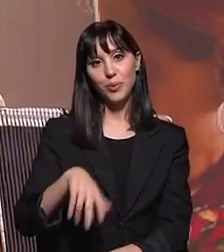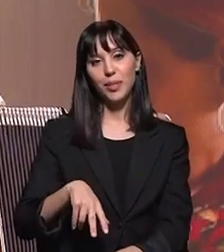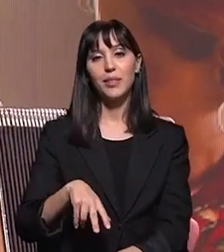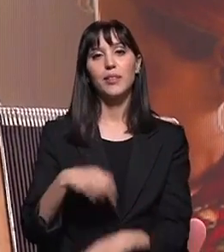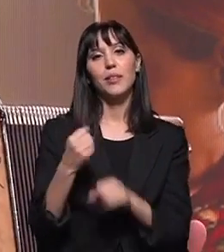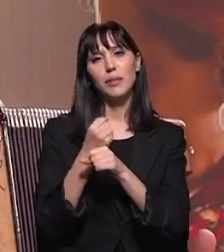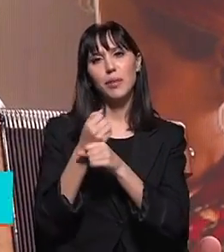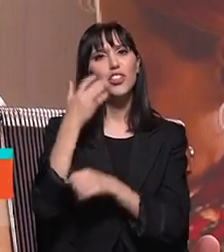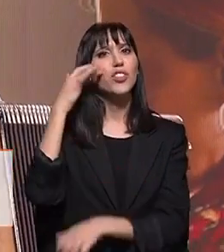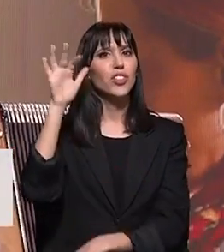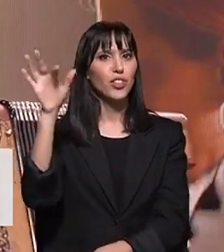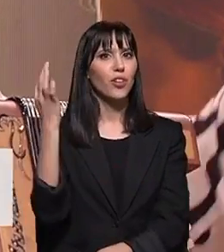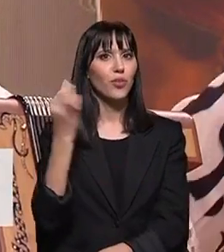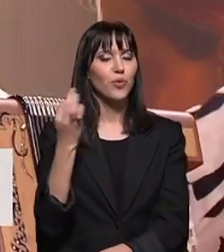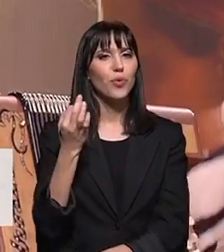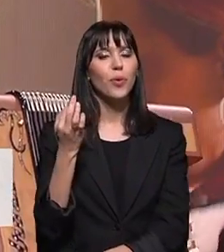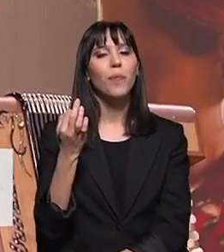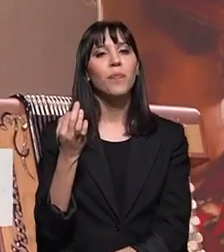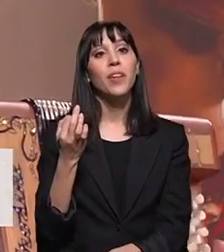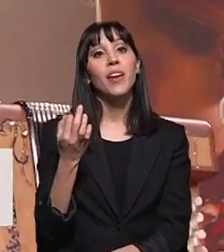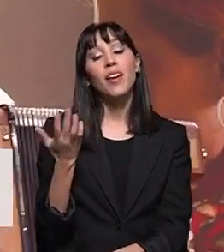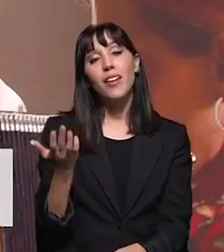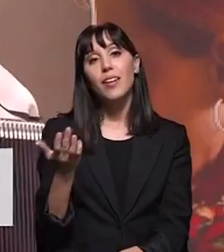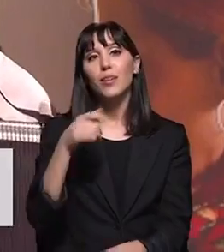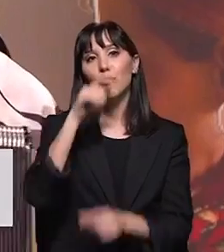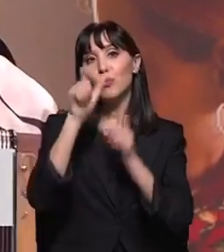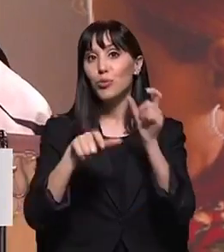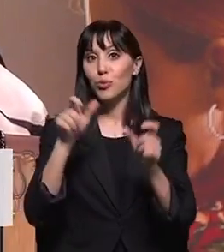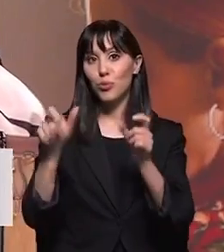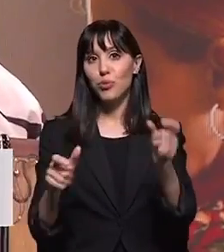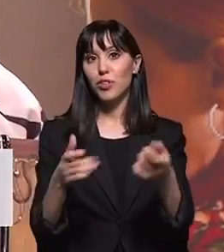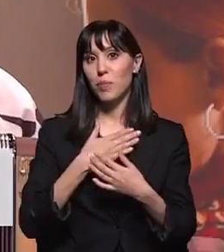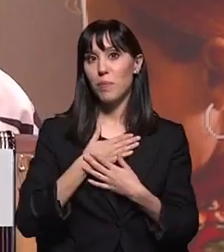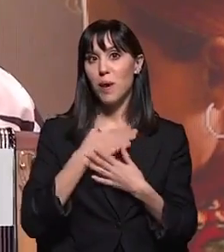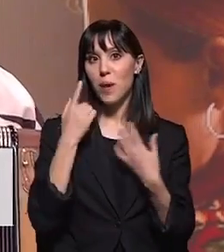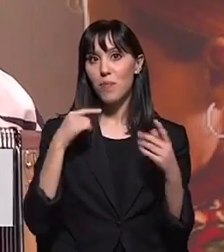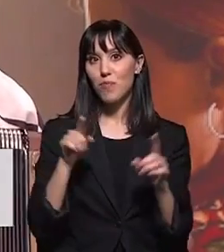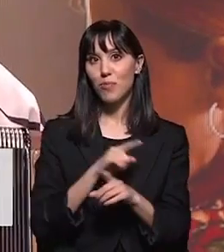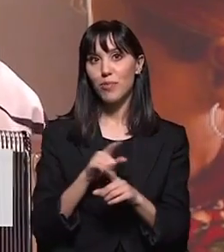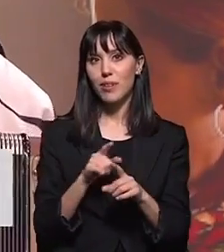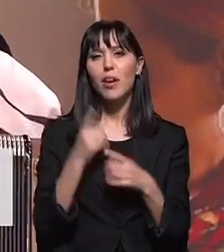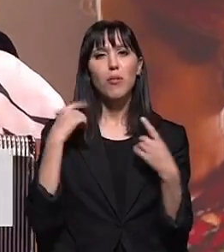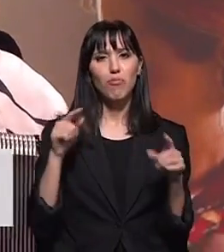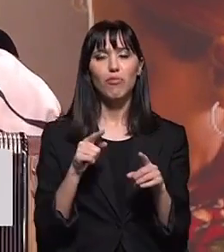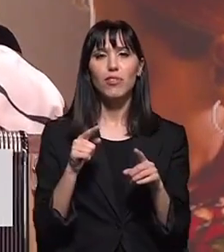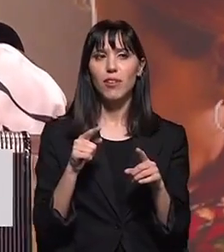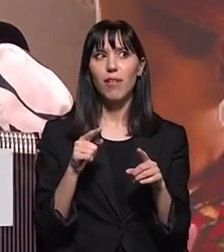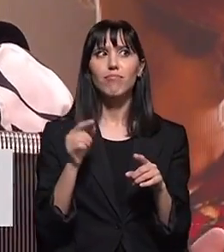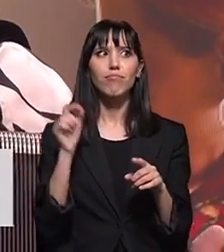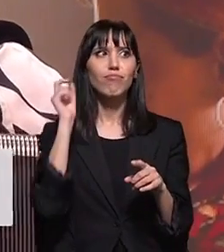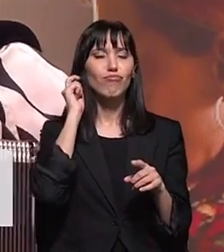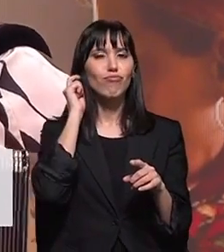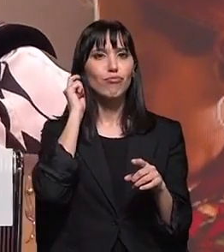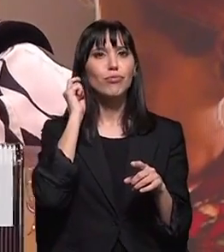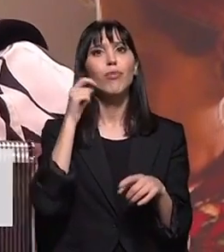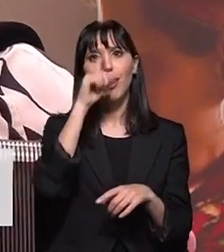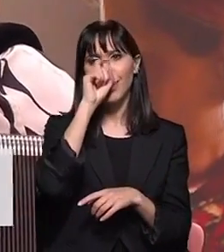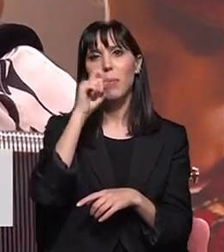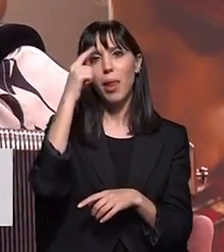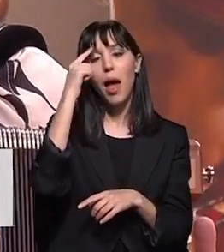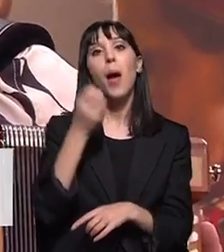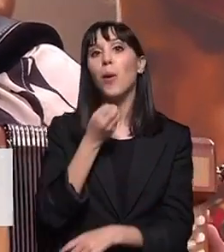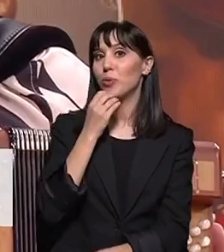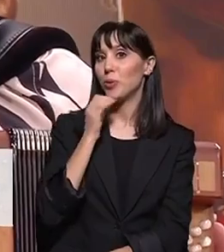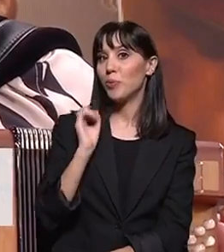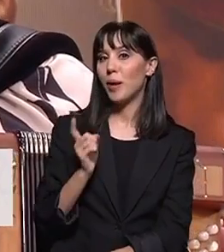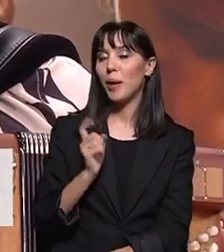no estrangeiro, e de certa forma todas as pessoas que apreciam este tema têm dado que falar, e é um tema que é orelhudo, que digamos assim. Exatamente, nem mais. Então